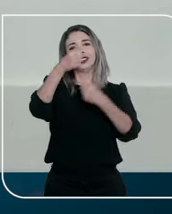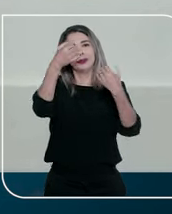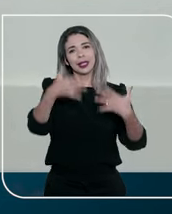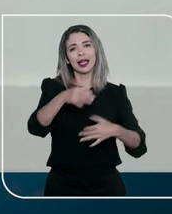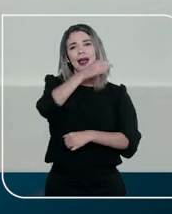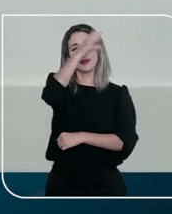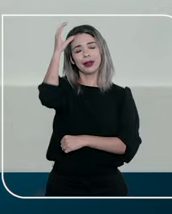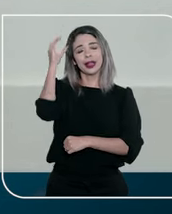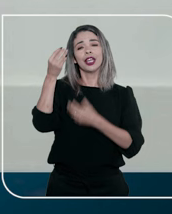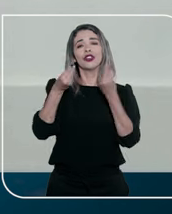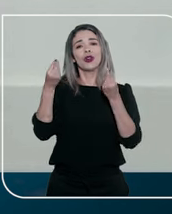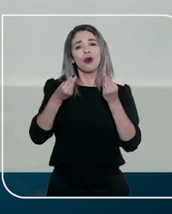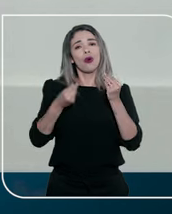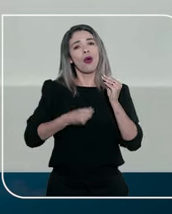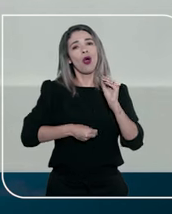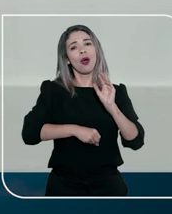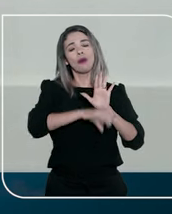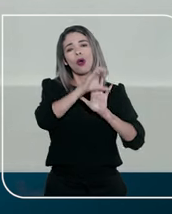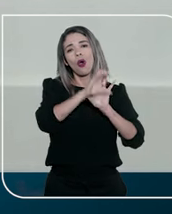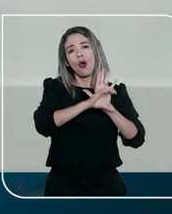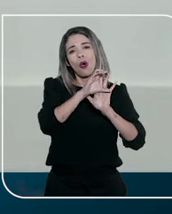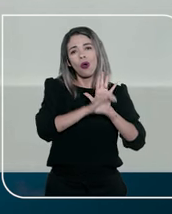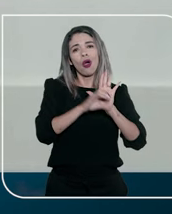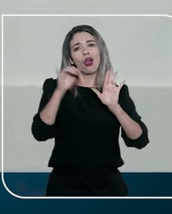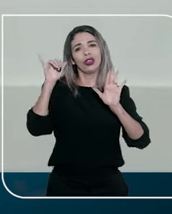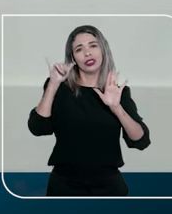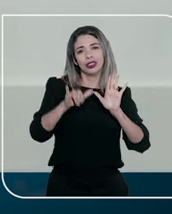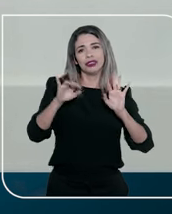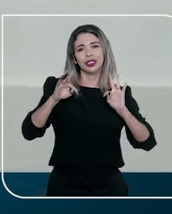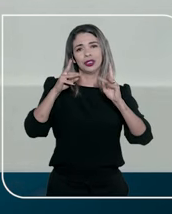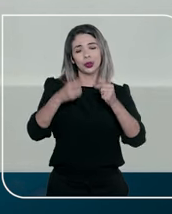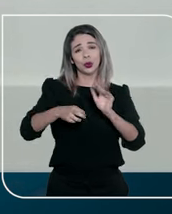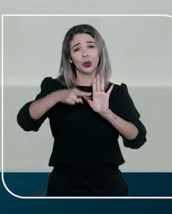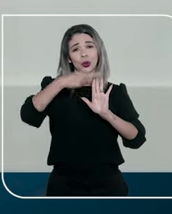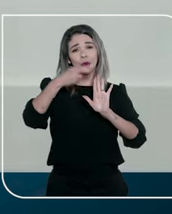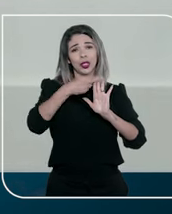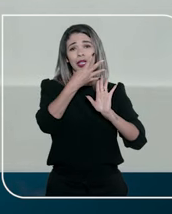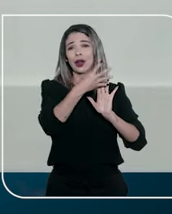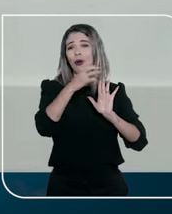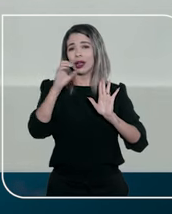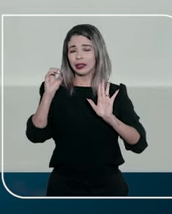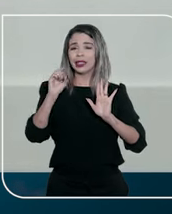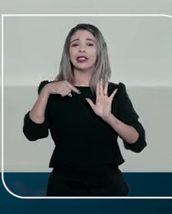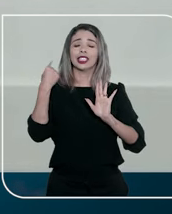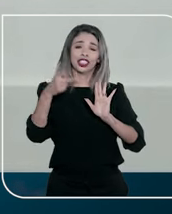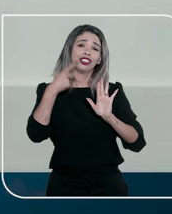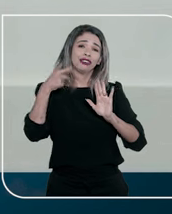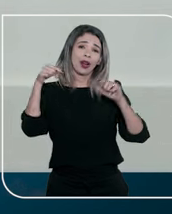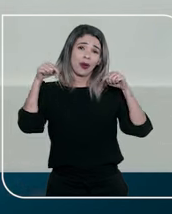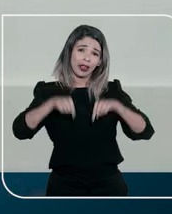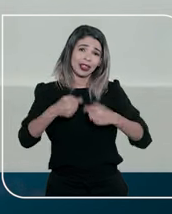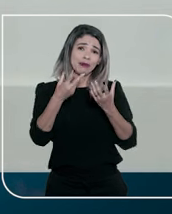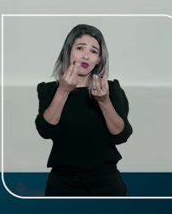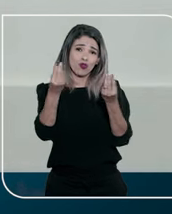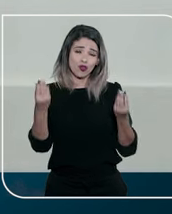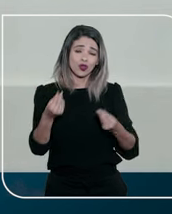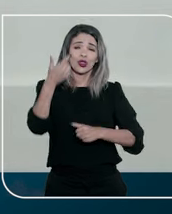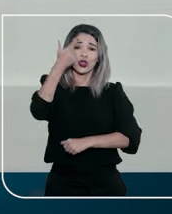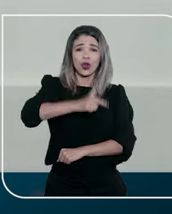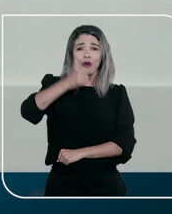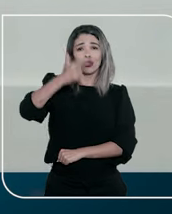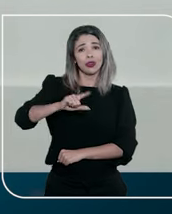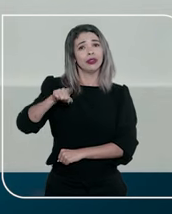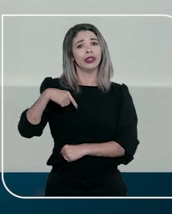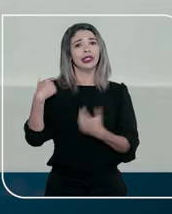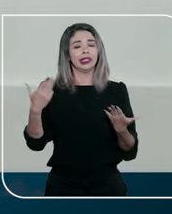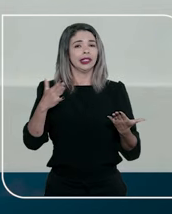do Código Brasileiro de Aeronáutica, da própria Resolução 400, que a gente comentou tantas vezes aqui, e de verdade surpreende. Eu tenho